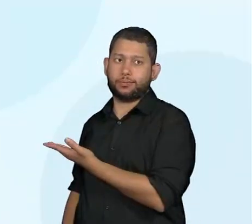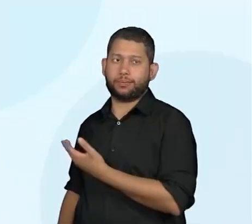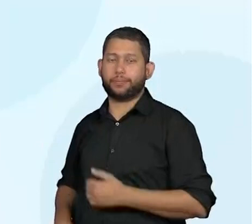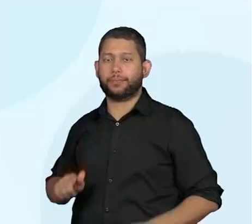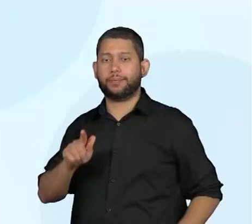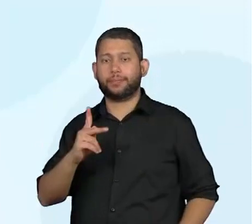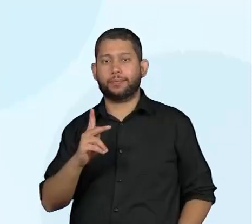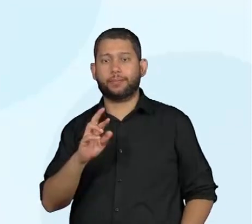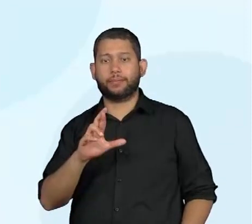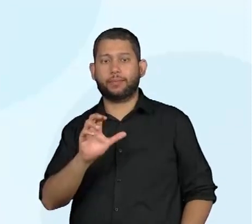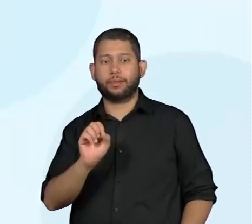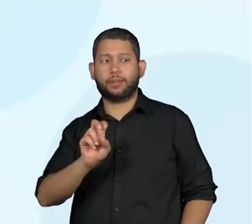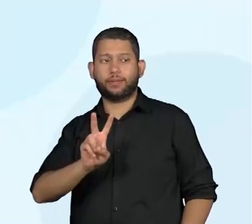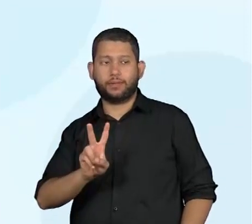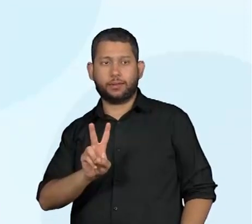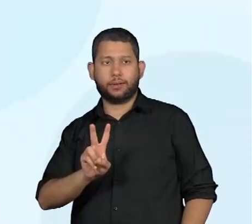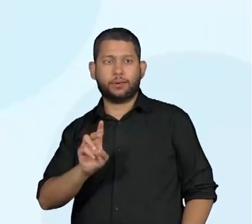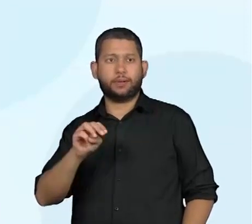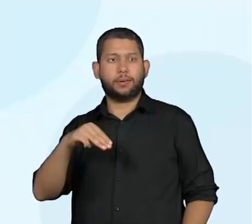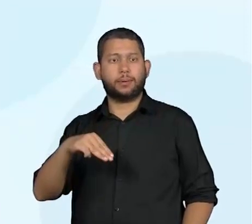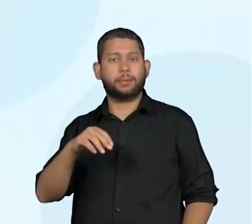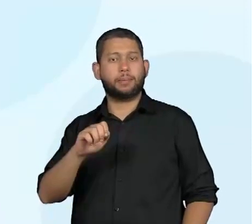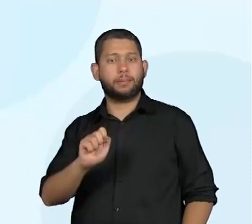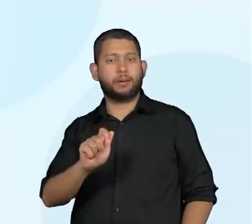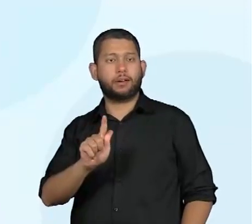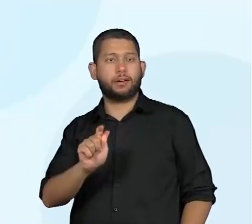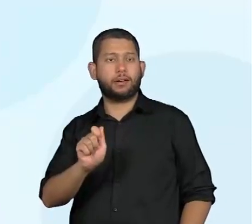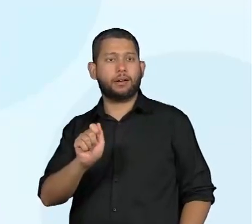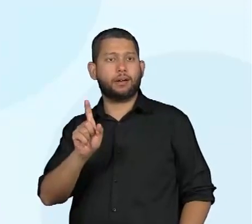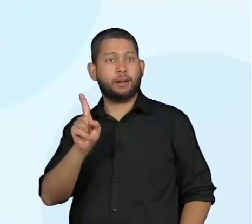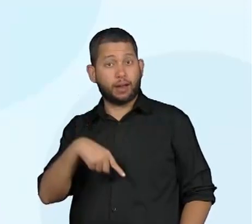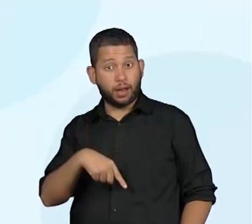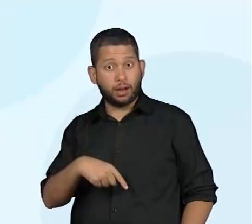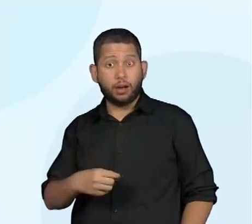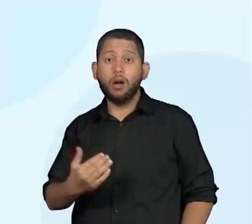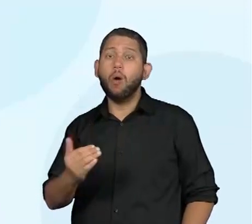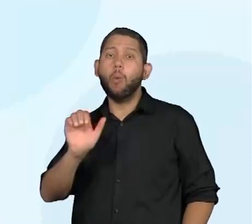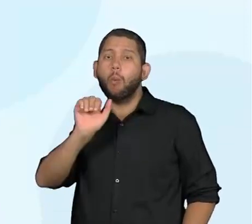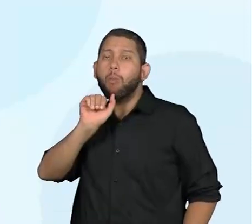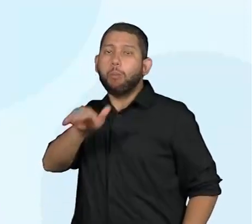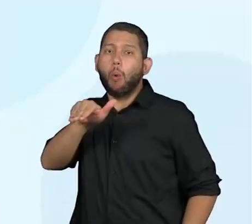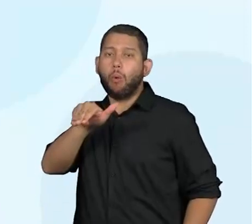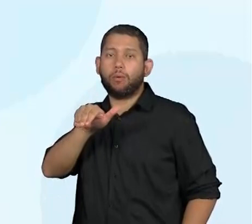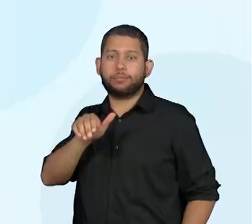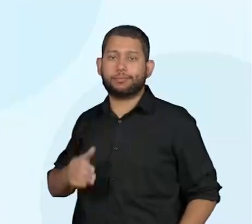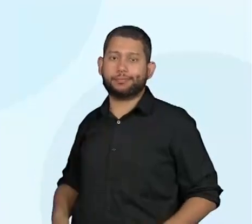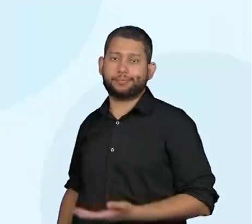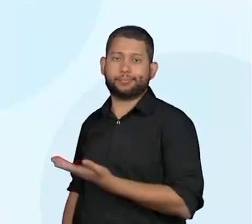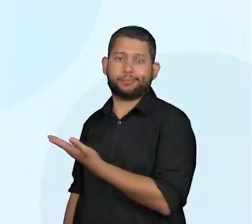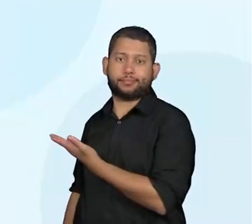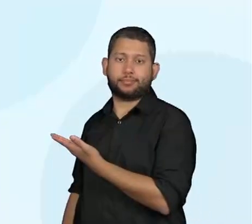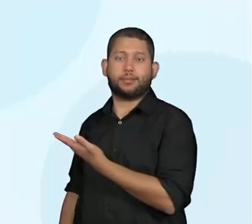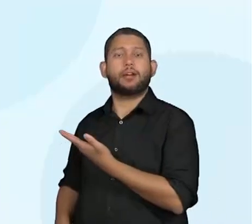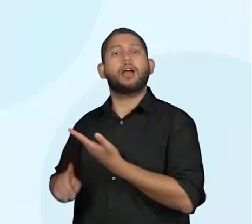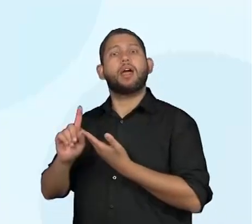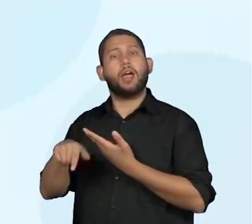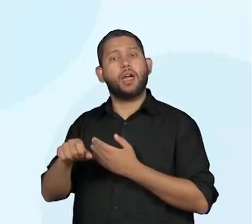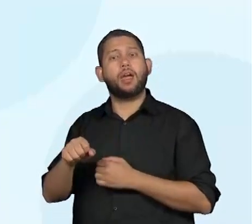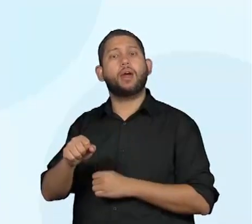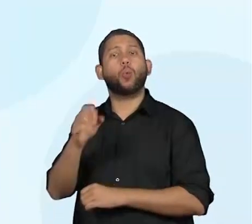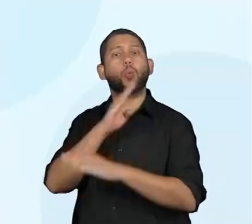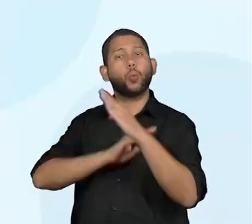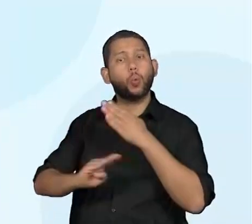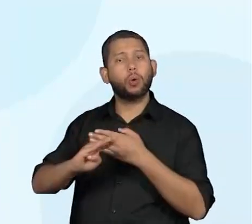Pessoal, vocês não precisam lembrar exatamente conhecer exatamente essas lutas. São lutas que eu e a professora Adriana, a gente foi